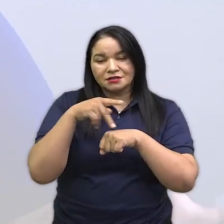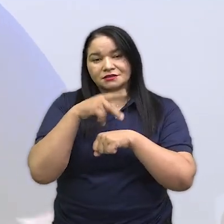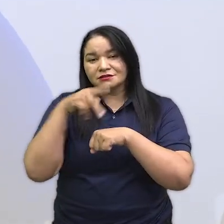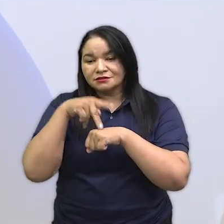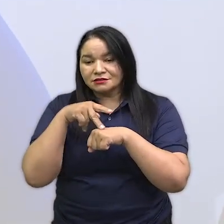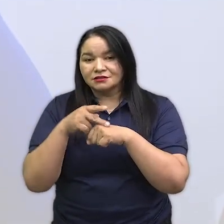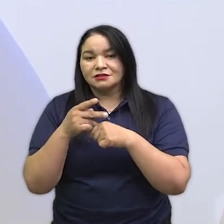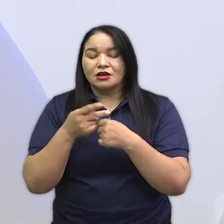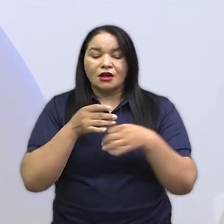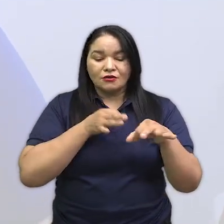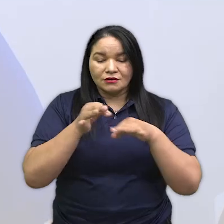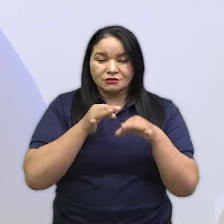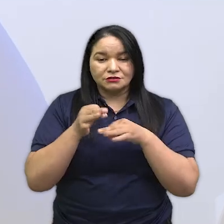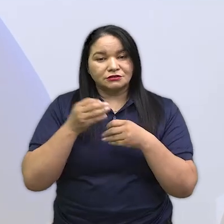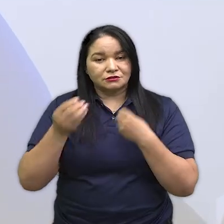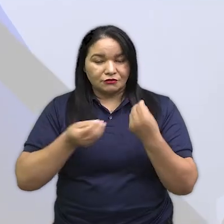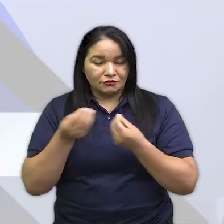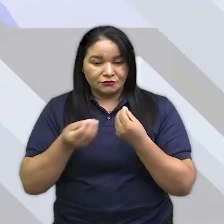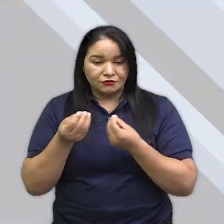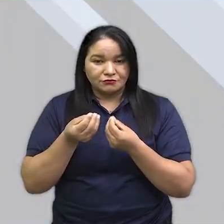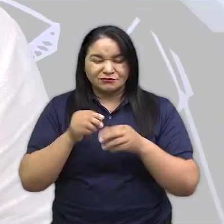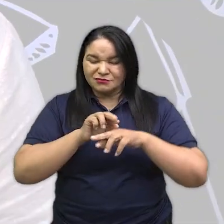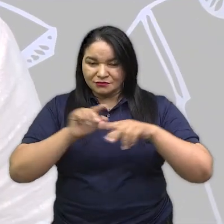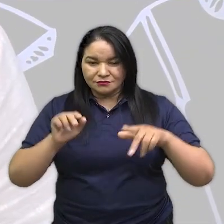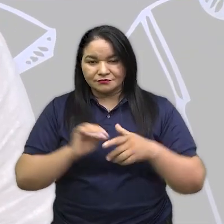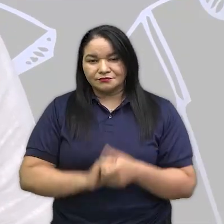se organizam internamente e assim por diante.